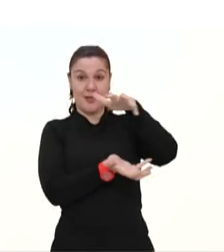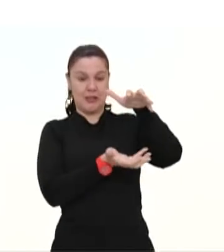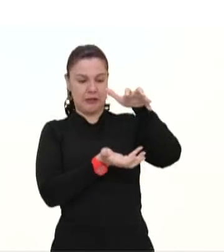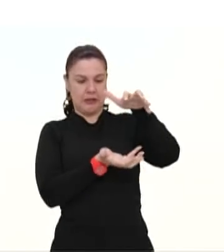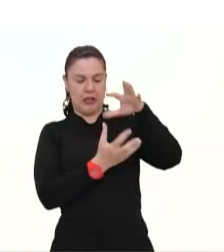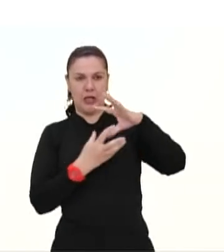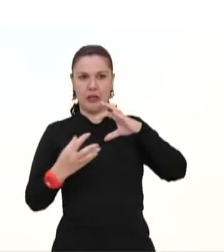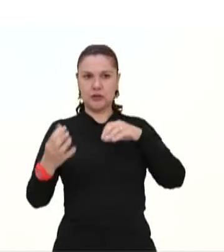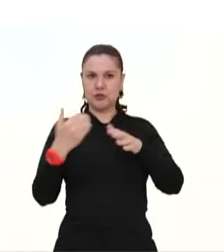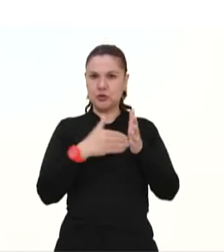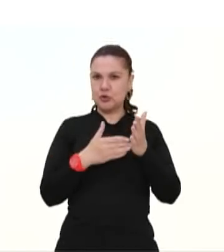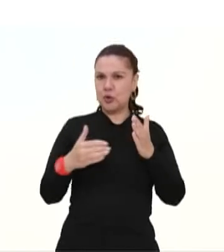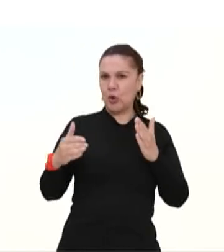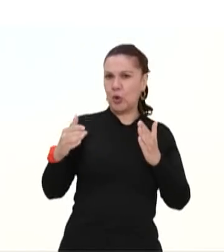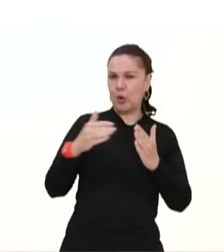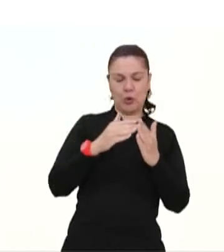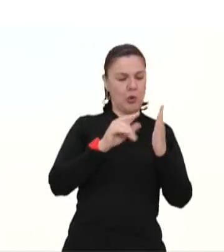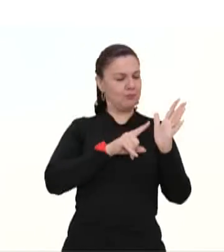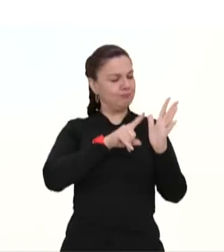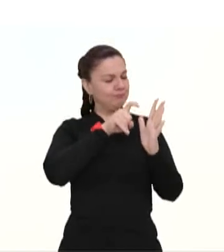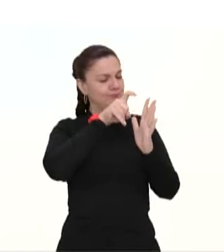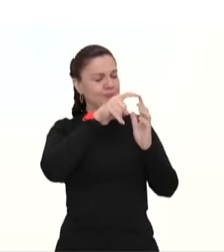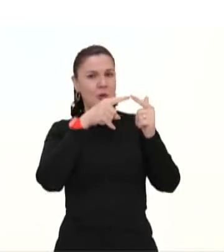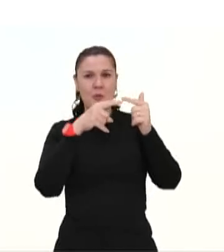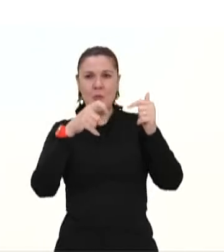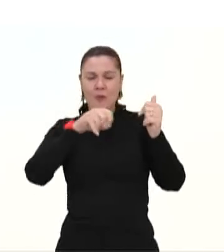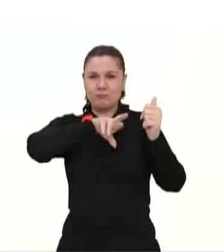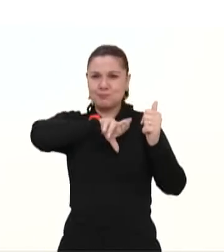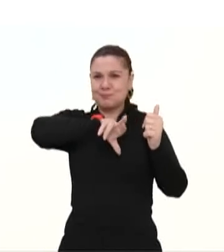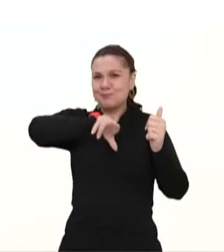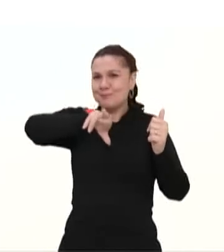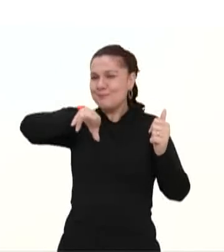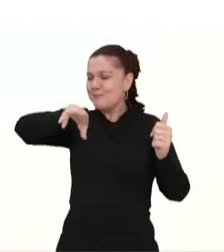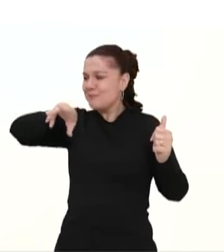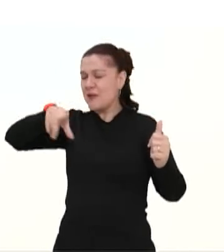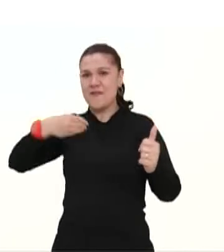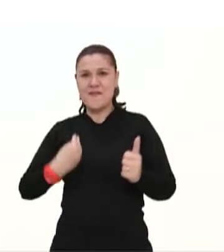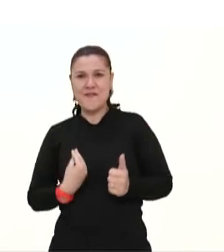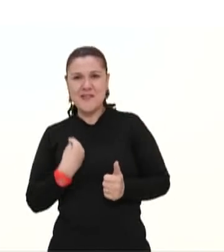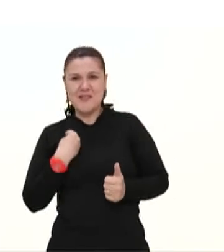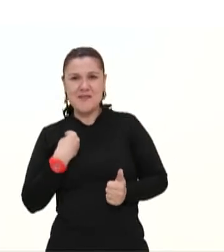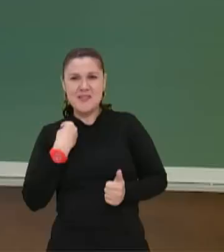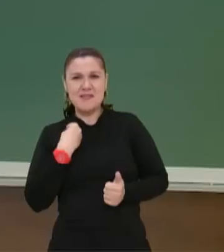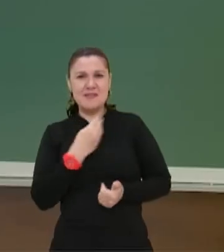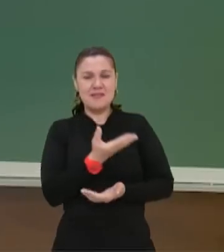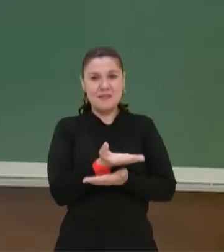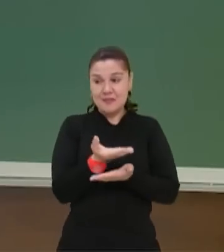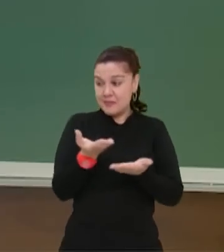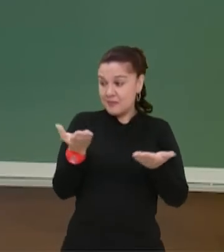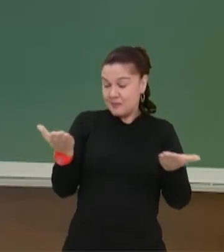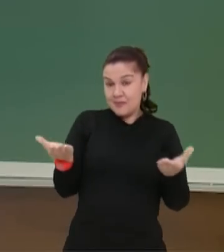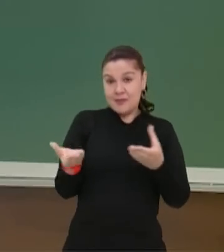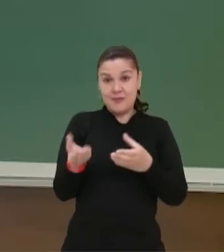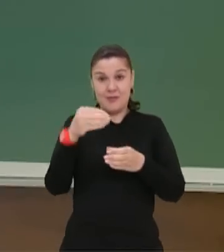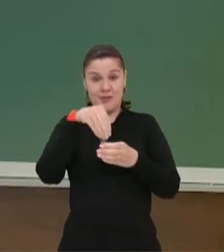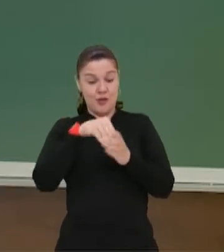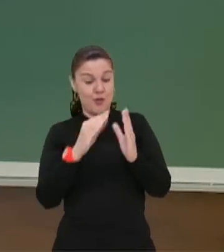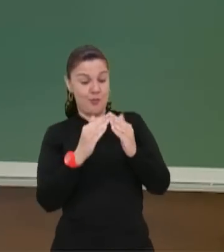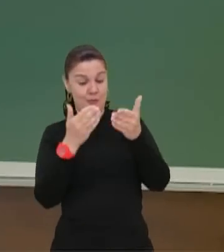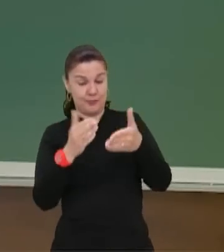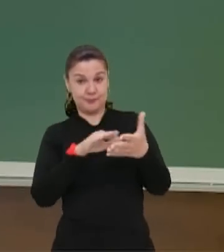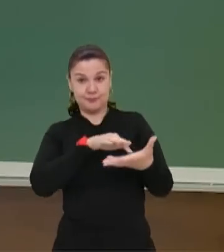com toda essa biodiversidade, né? A biodiversidade, com todos esses seres vivos que habitam o nosso